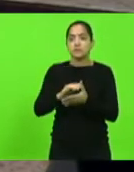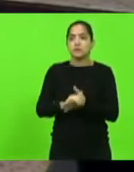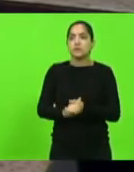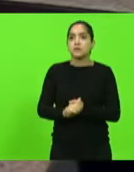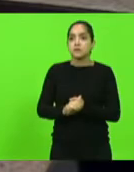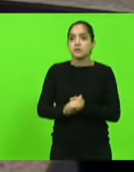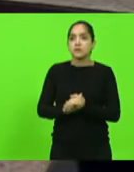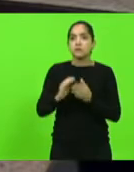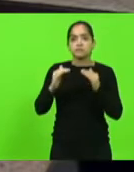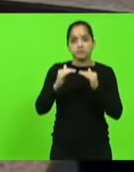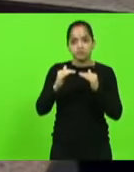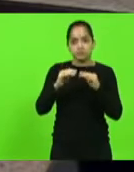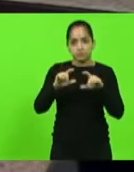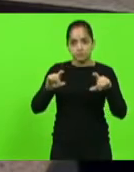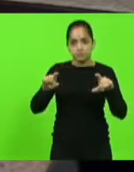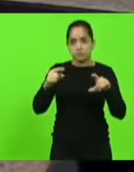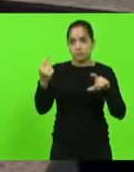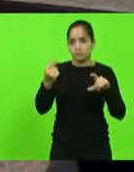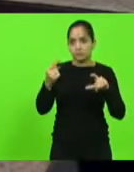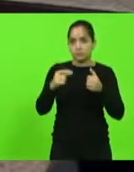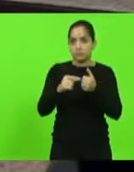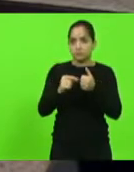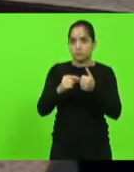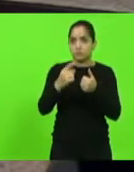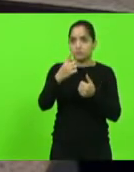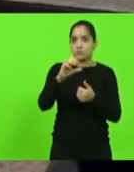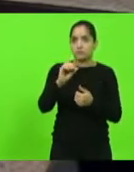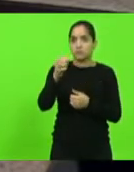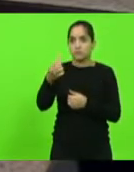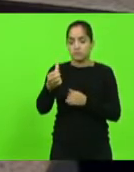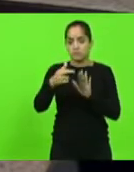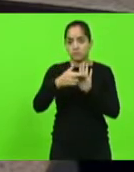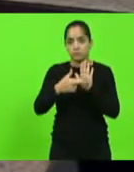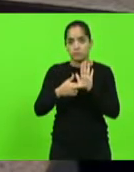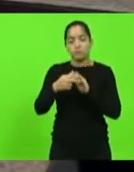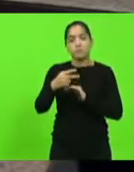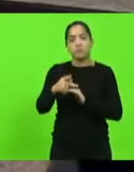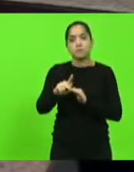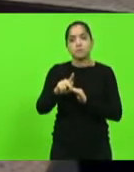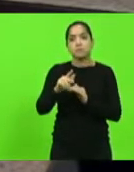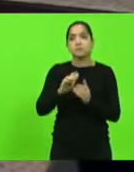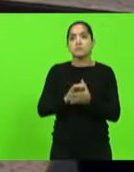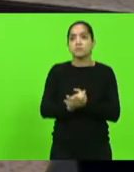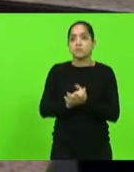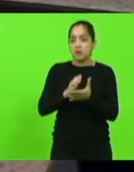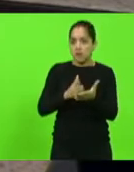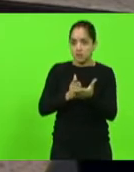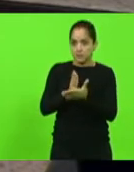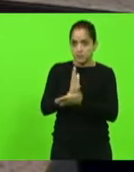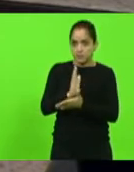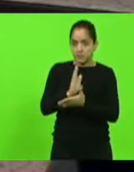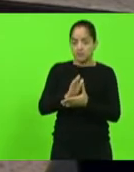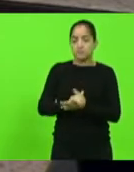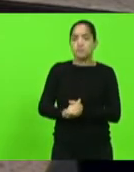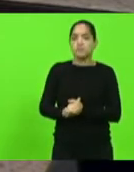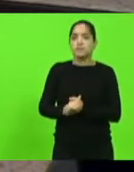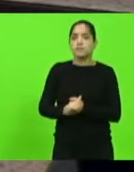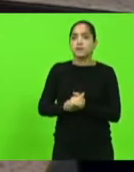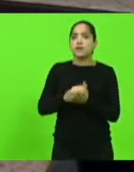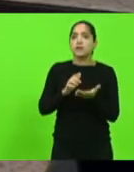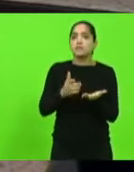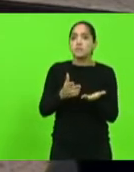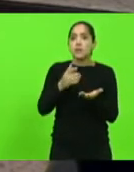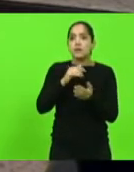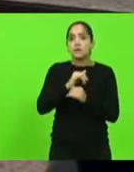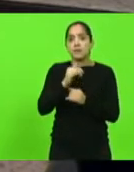que, em consonância com o parágrafo 1º do artigo 106 do Regimento Interno, o senhor presidente deu-as por aprovadas. Expediente. O senhor